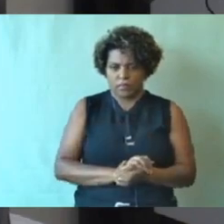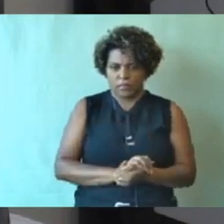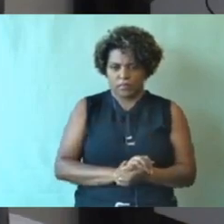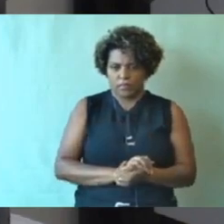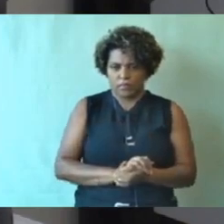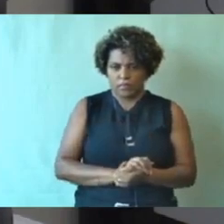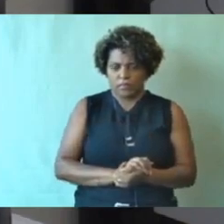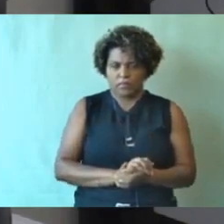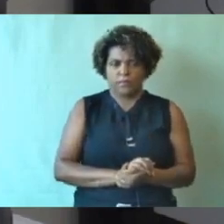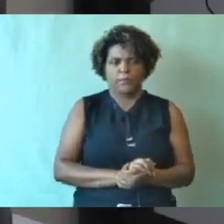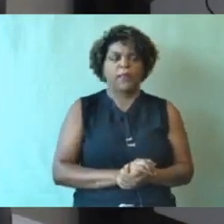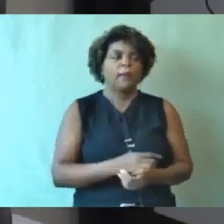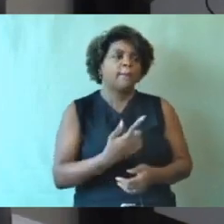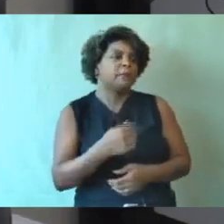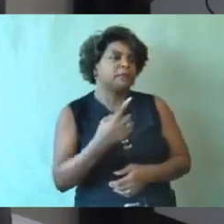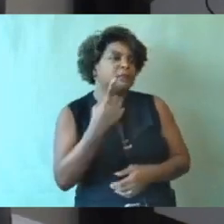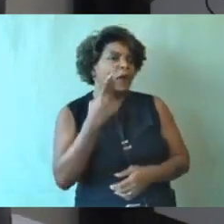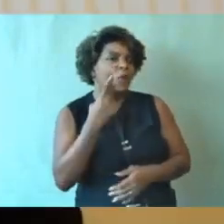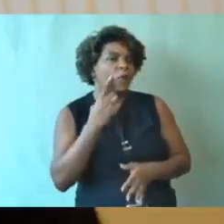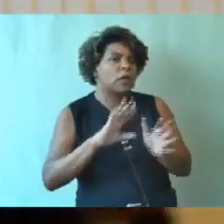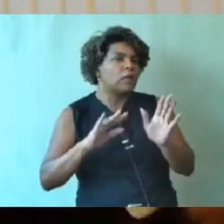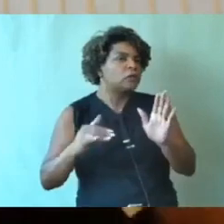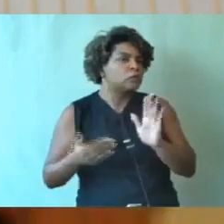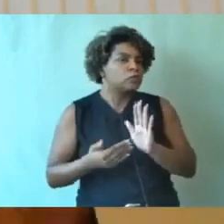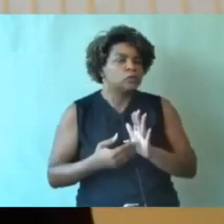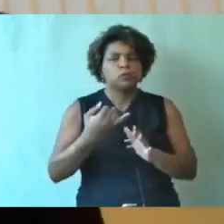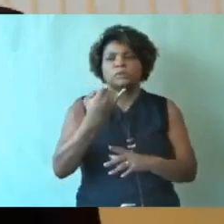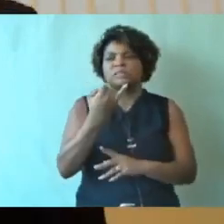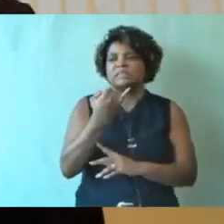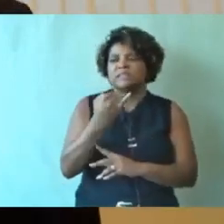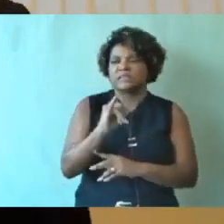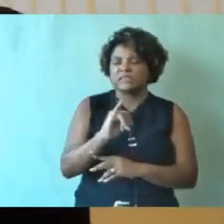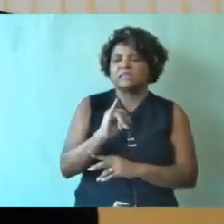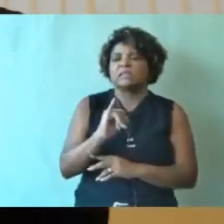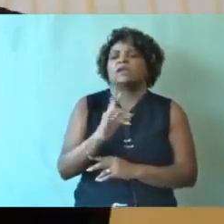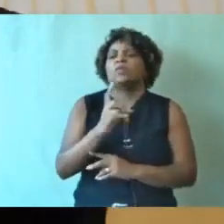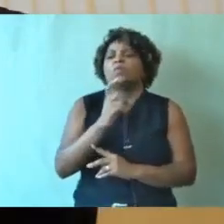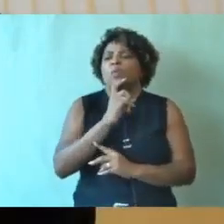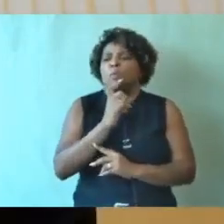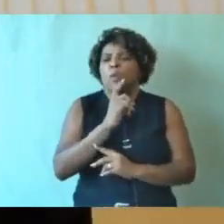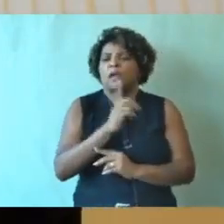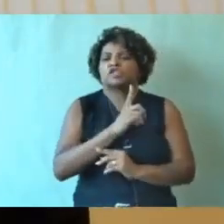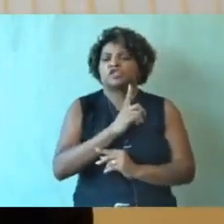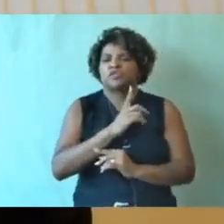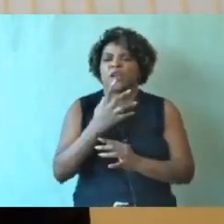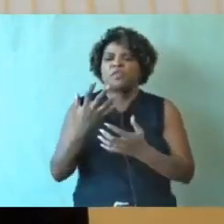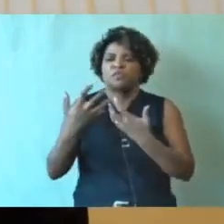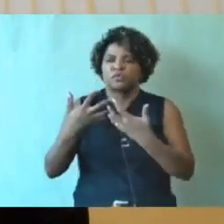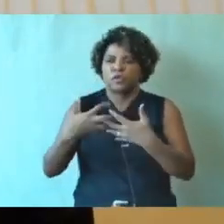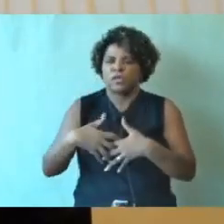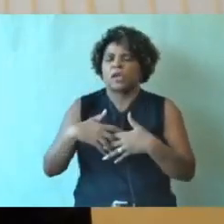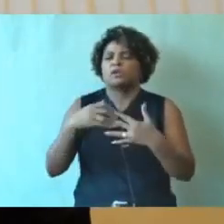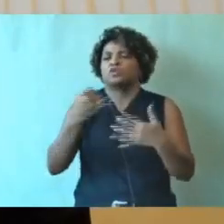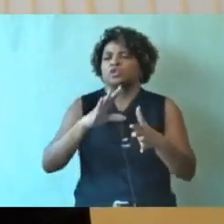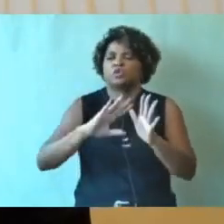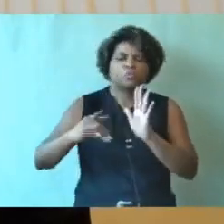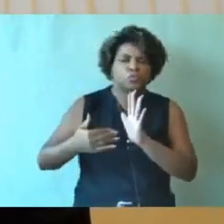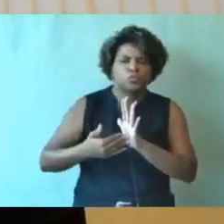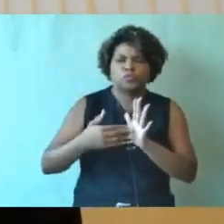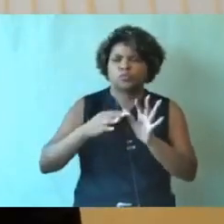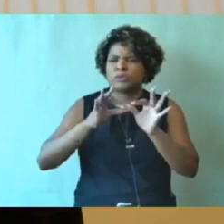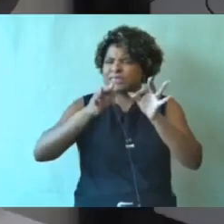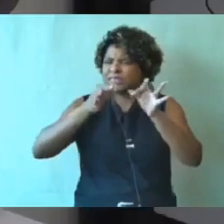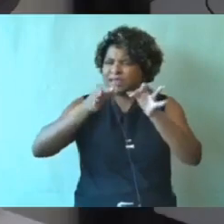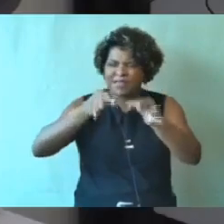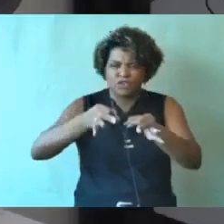não estiver funcionando. As penalizadas. As penalidades, pronto. Isso. E aí ela pega e vai fazendo. Então, a CCT é uma